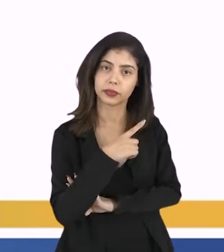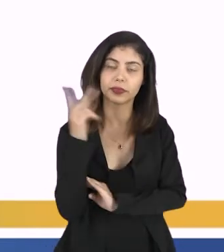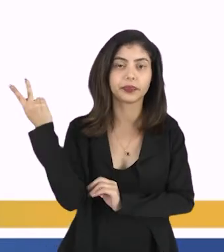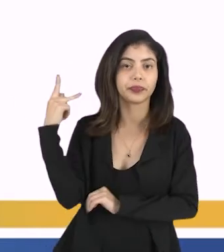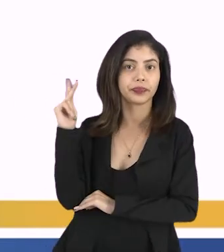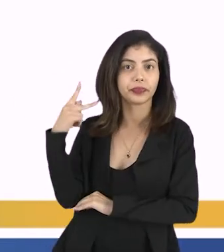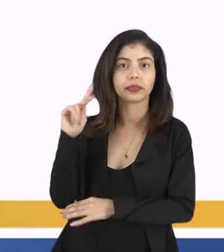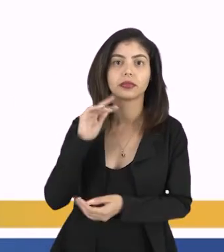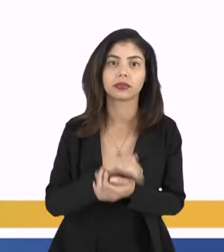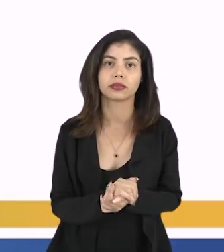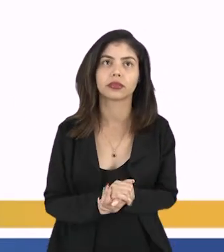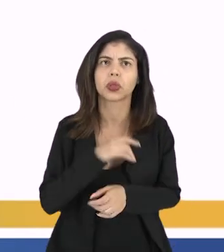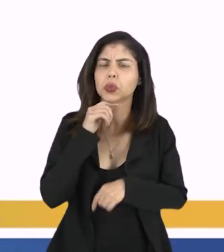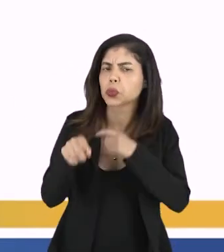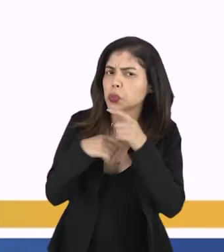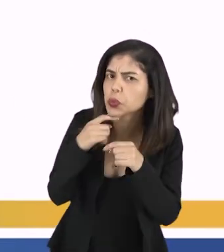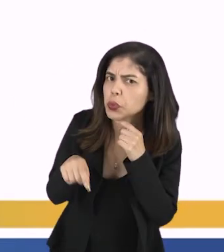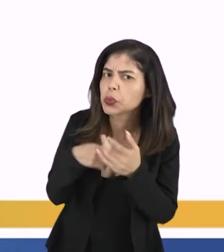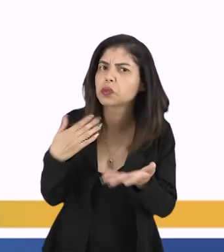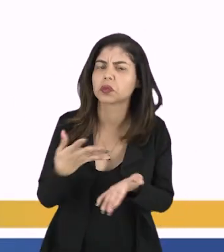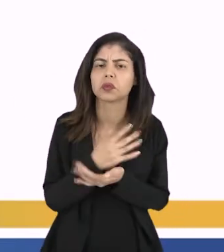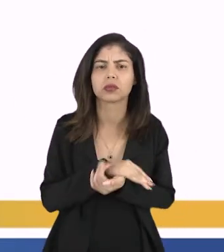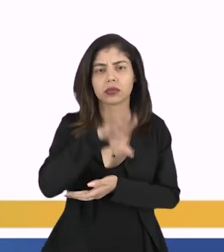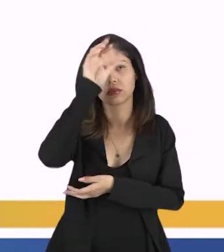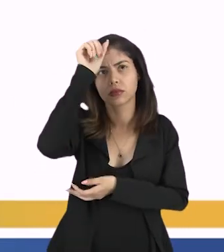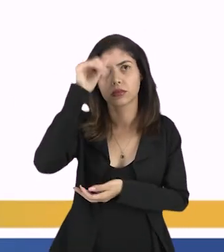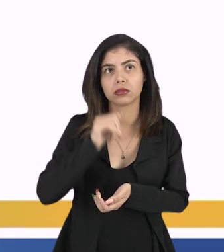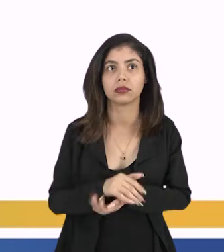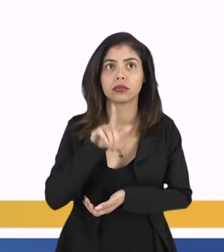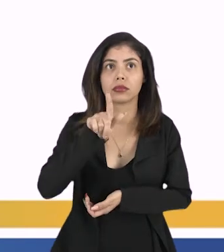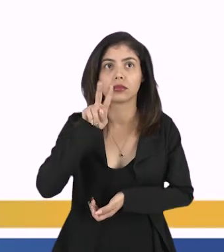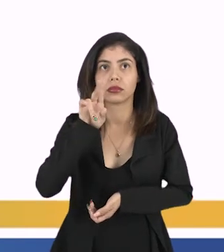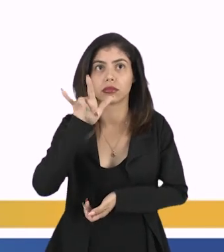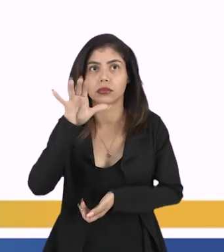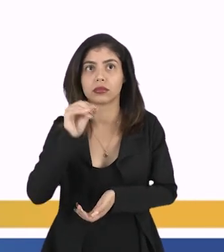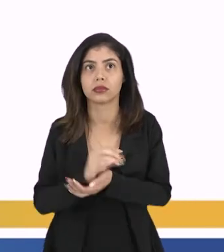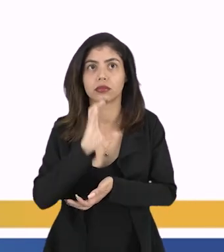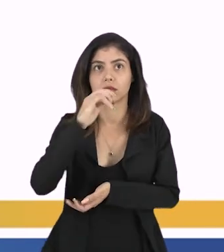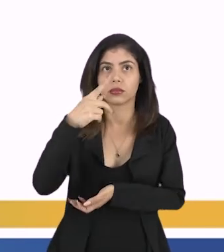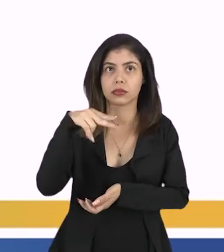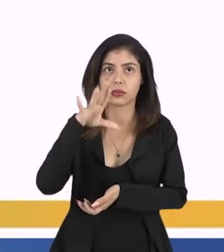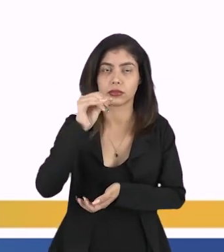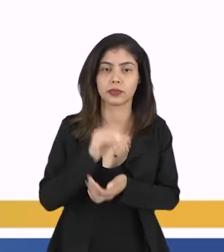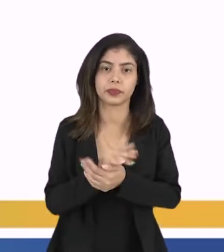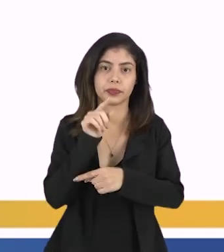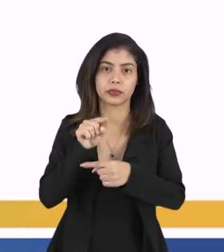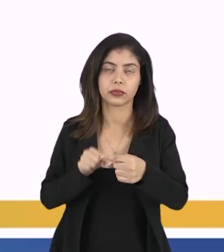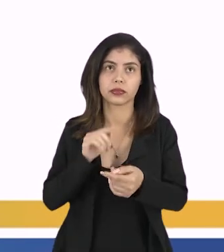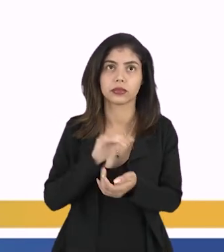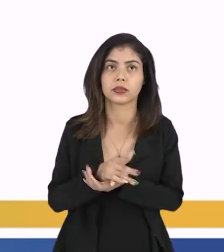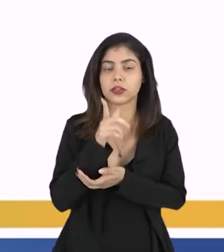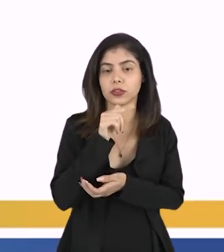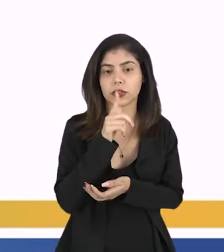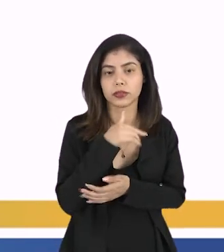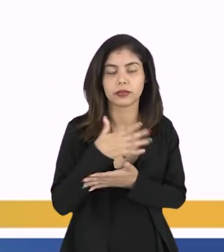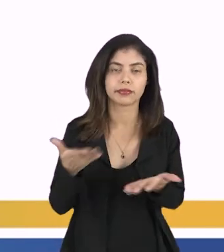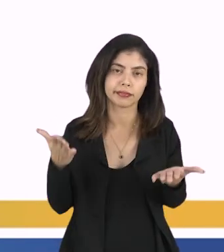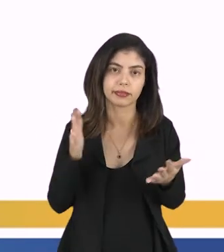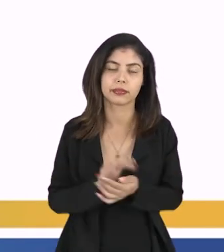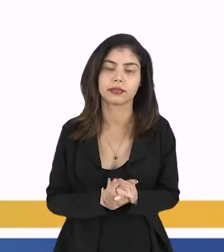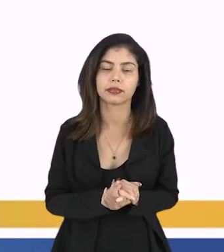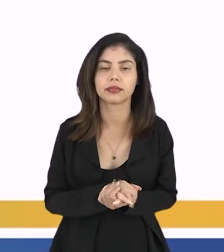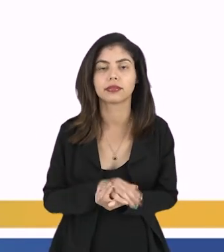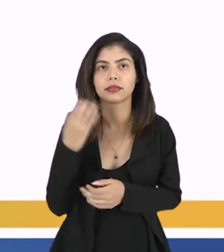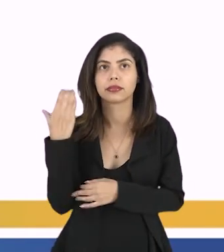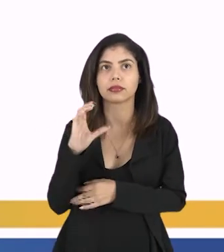período medieval, ele vai duvidar desse conhecimento. Galileu, Copérnico, que foi o divisor de água aí da ciência,